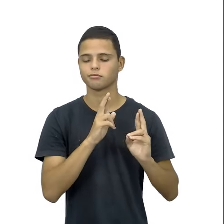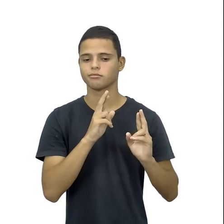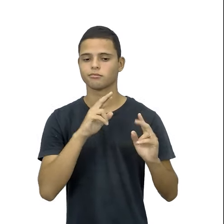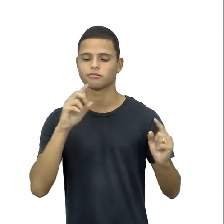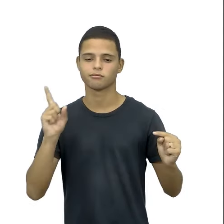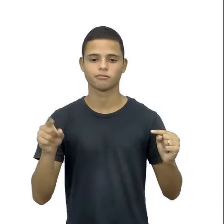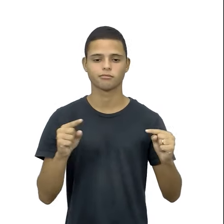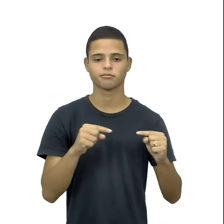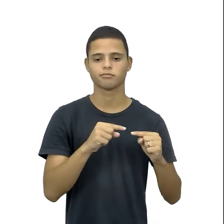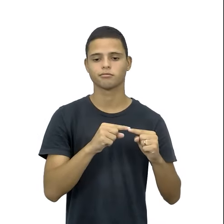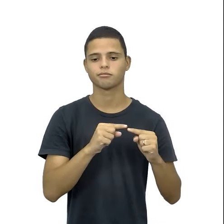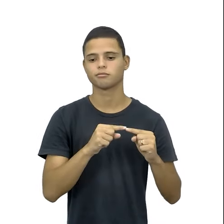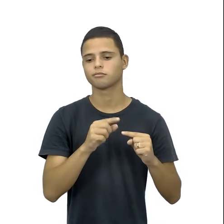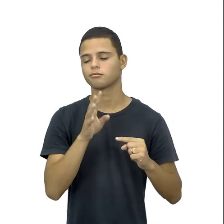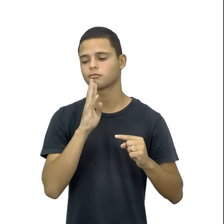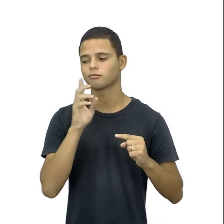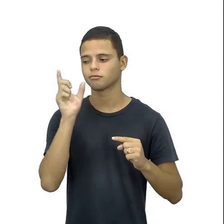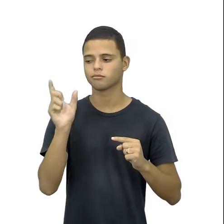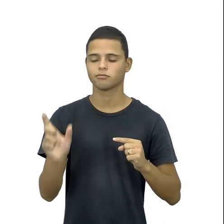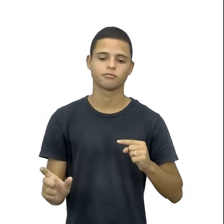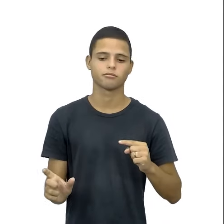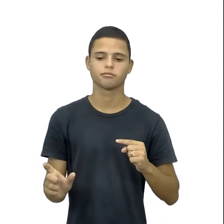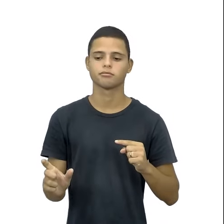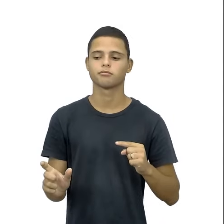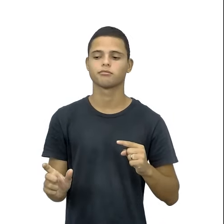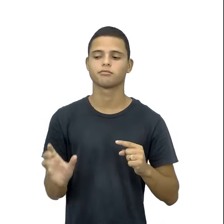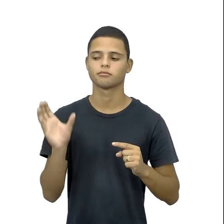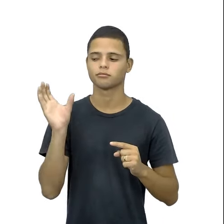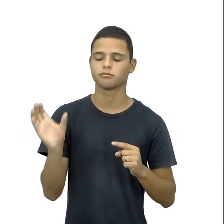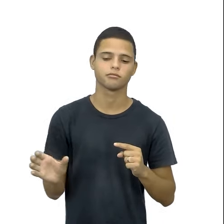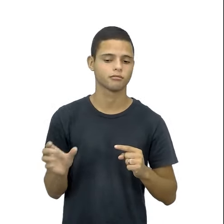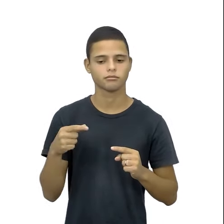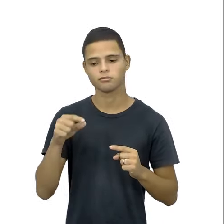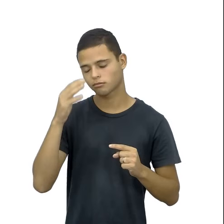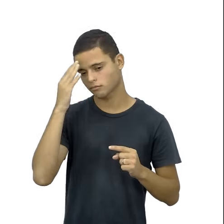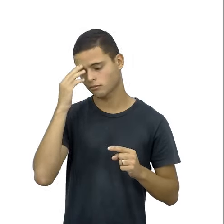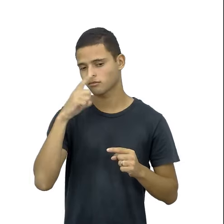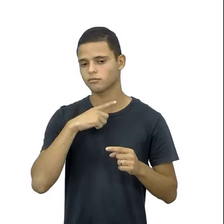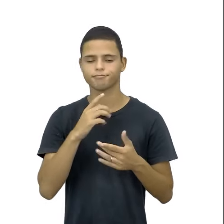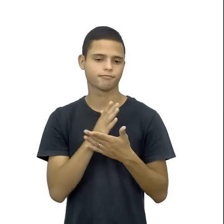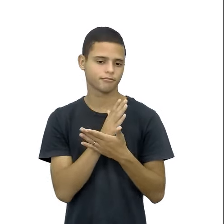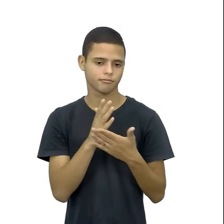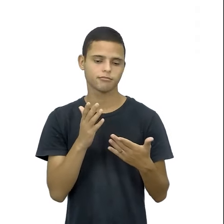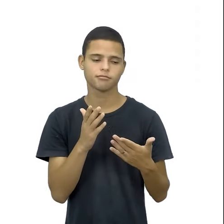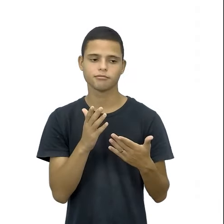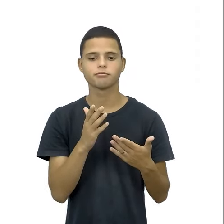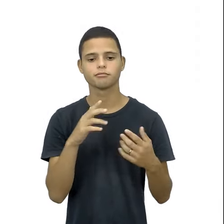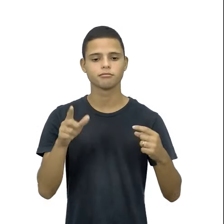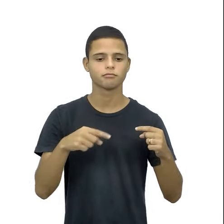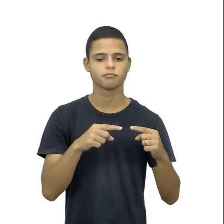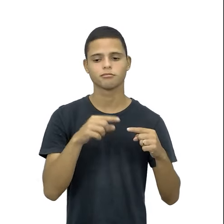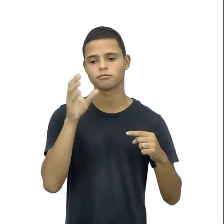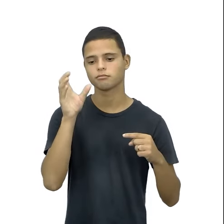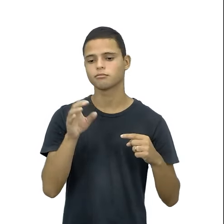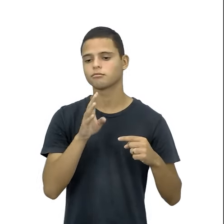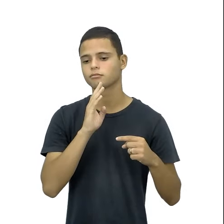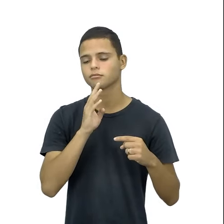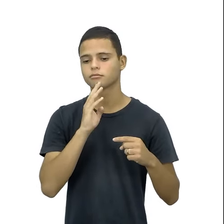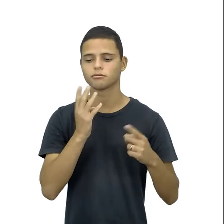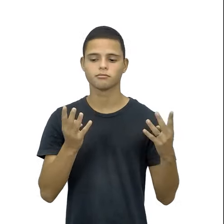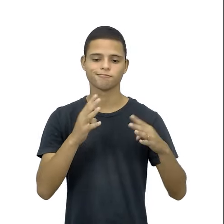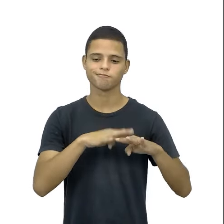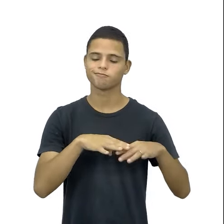objeto de conhecimento, tá? Que a gente sabe que tem alguns objetos de conhecimento matemático que